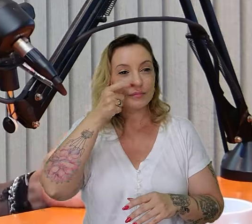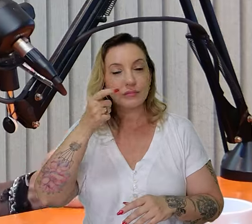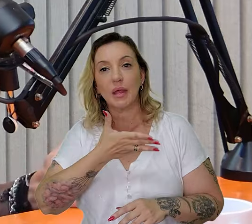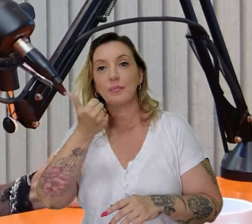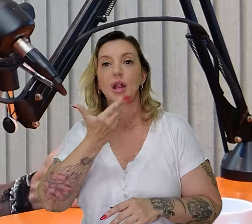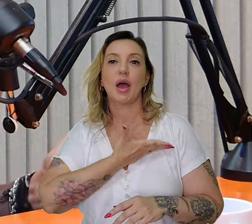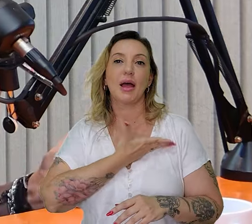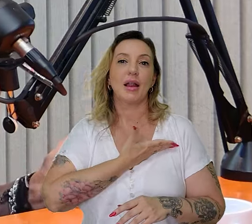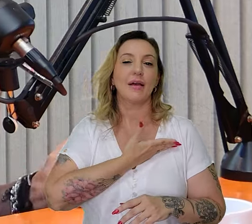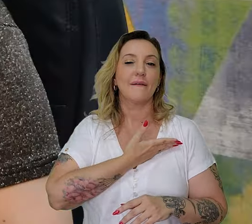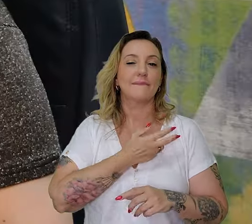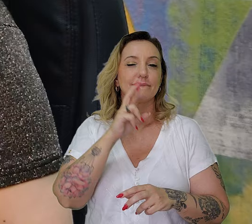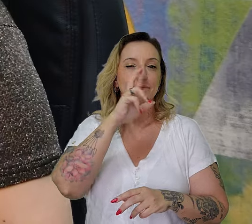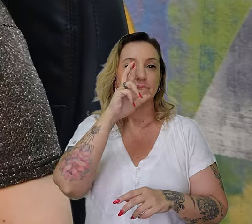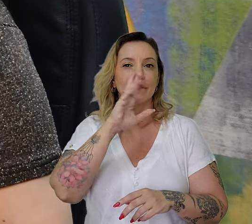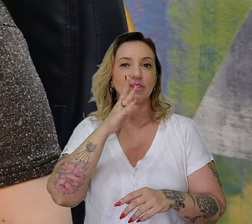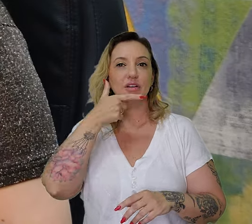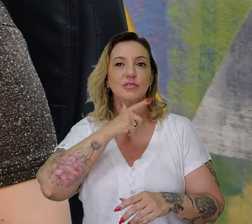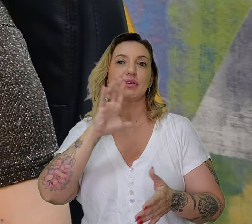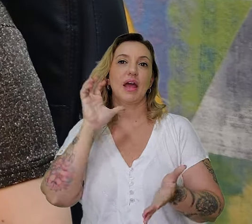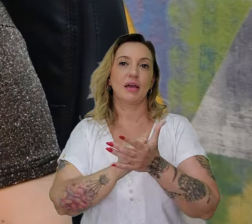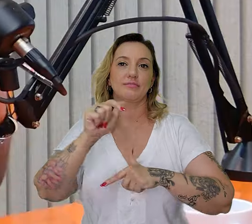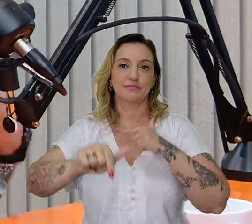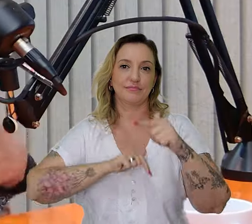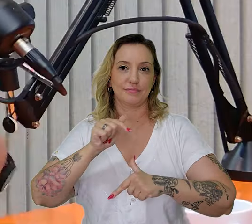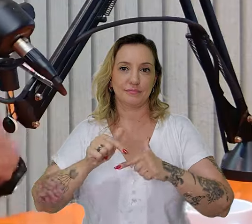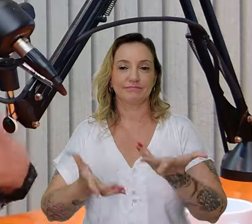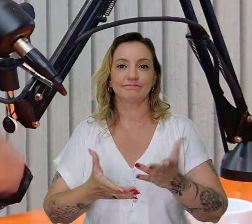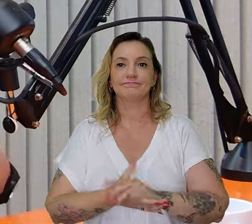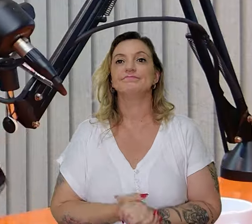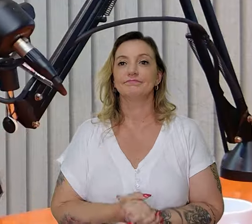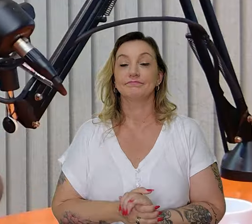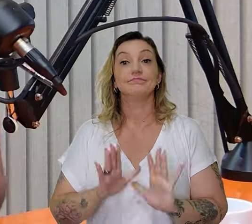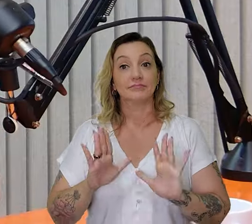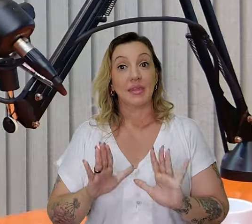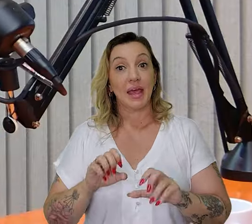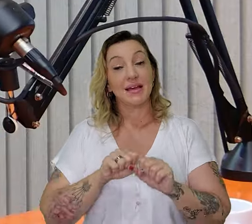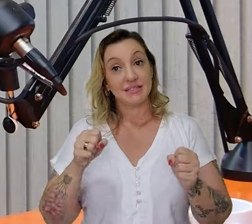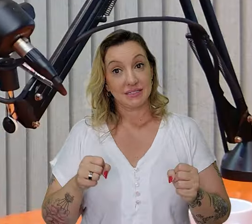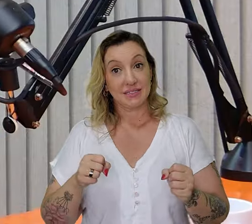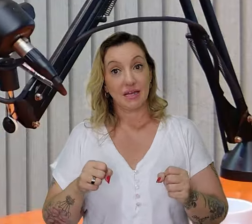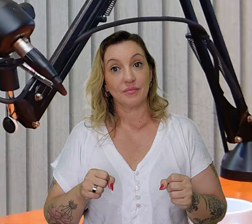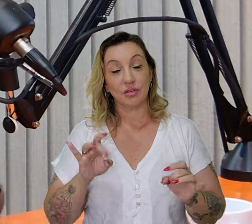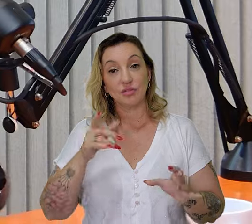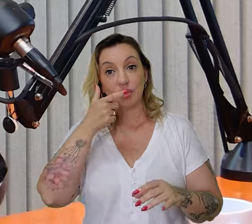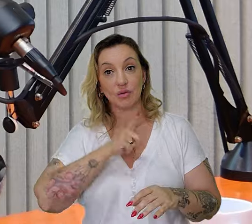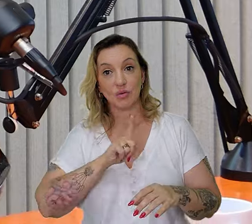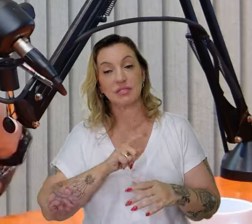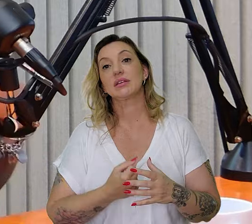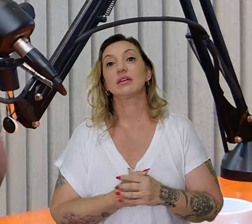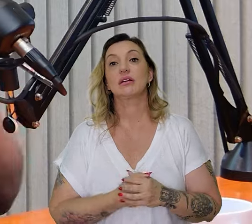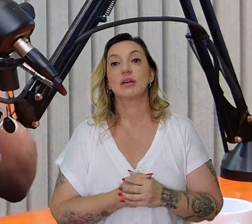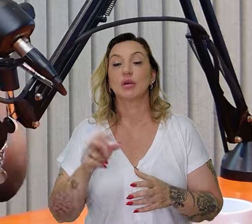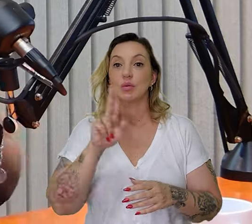saem empregados gente maravilhoso então É mas é um sistema que você só consegue adotar se